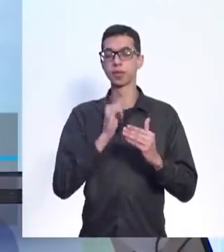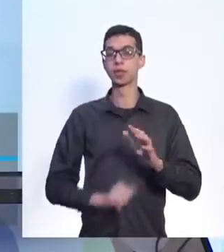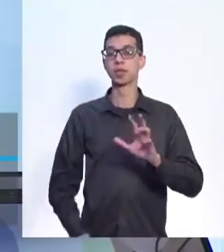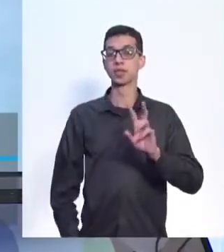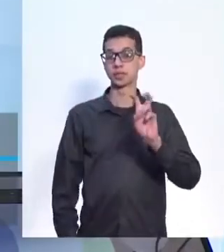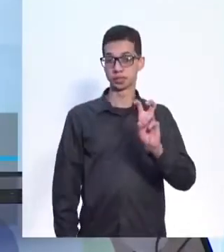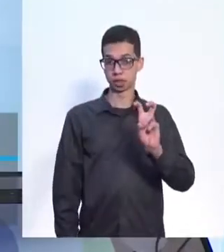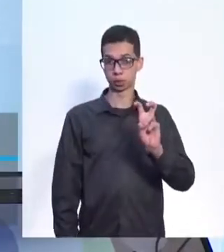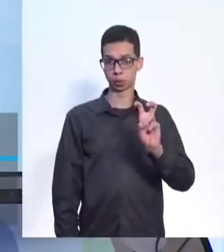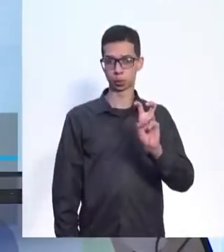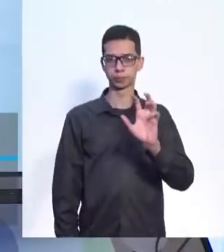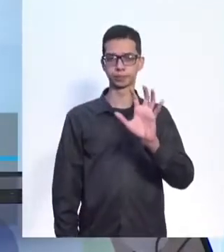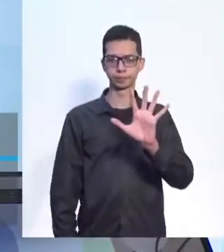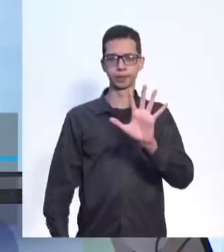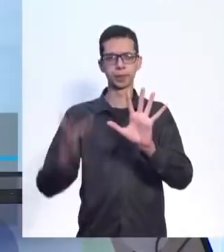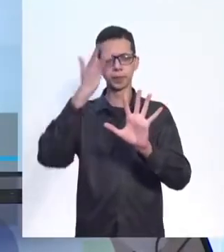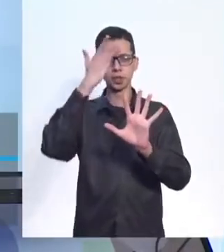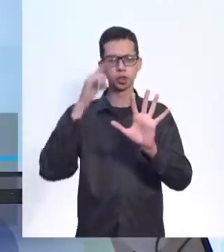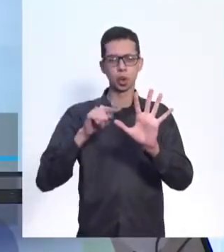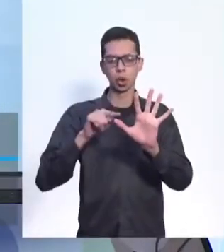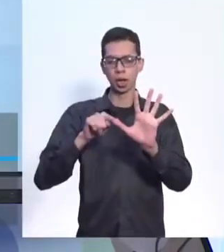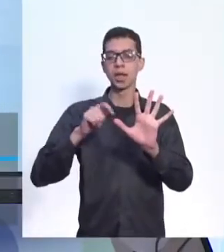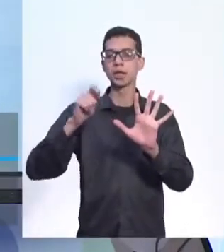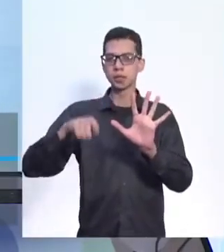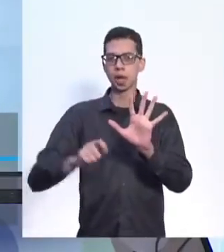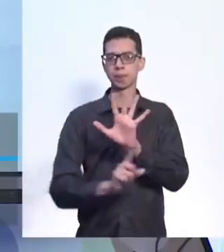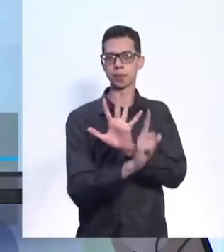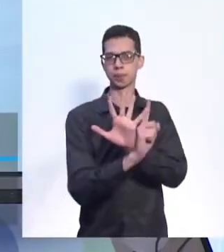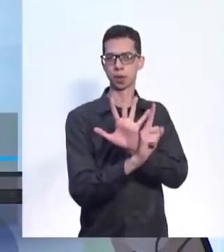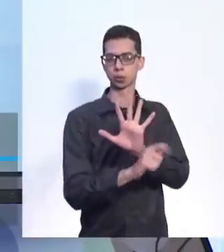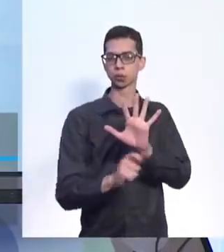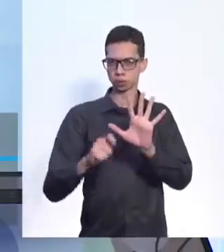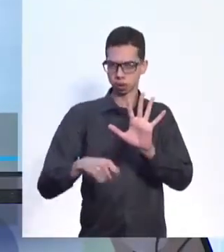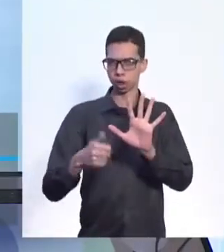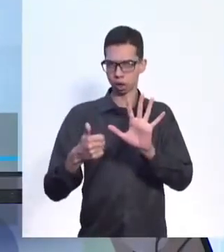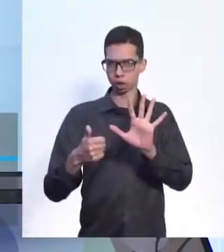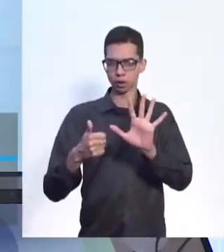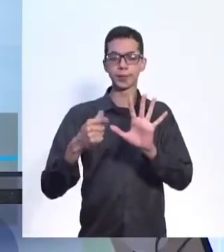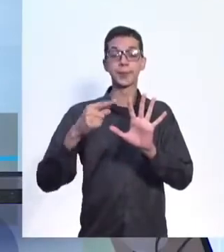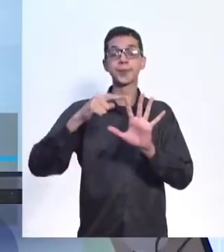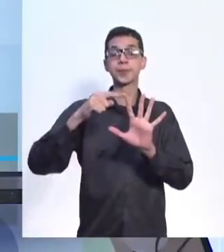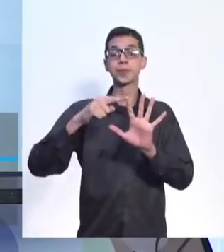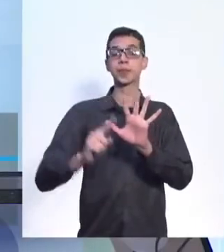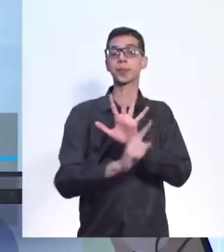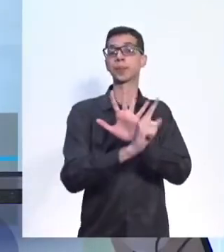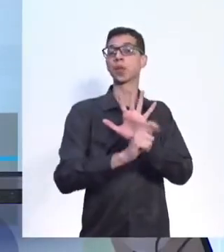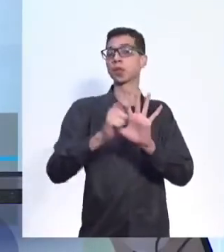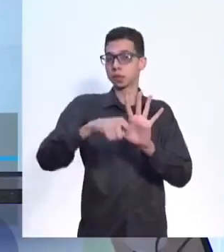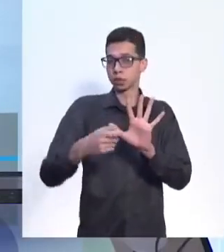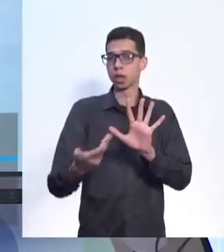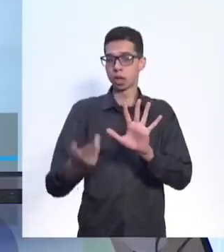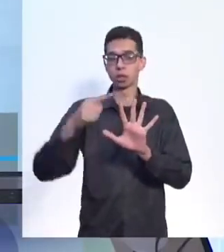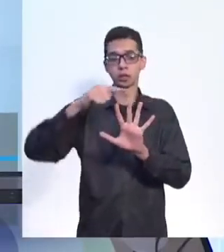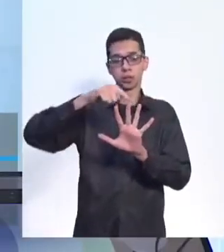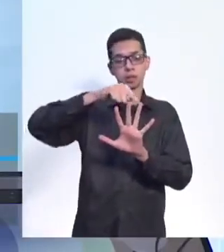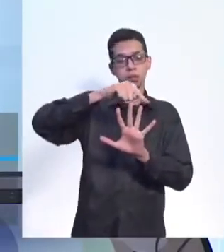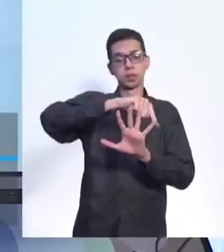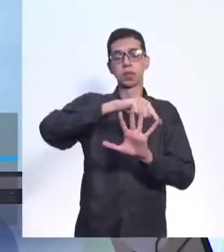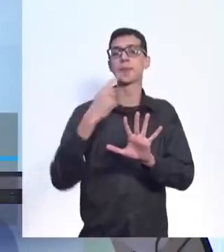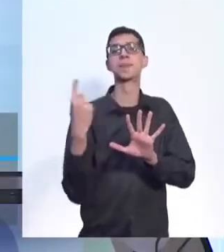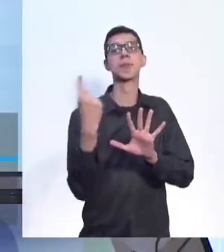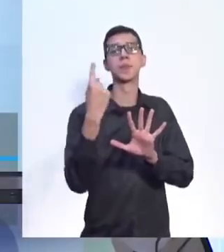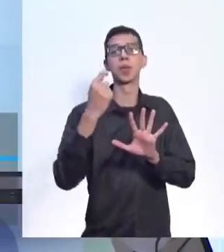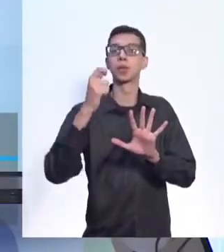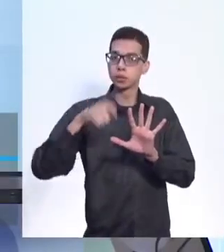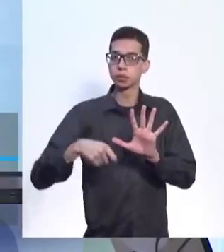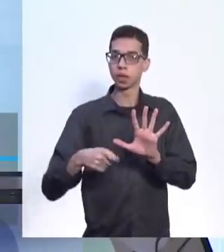pode ocupar a primeira posição nessa fila? Pois é, e é verdade. Então, eu vou ter 5 pessoas que podem ocupar